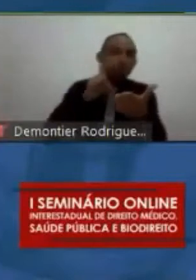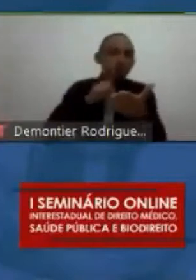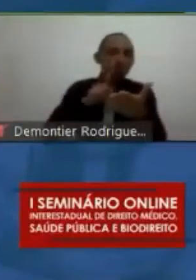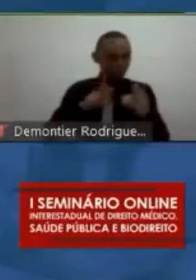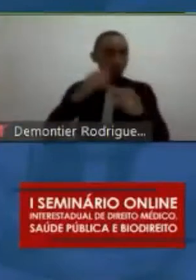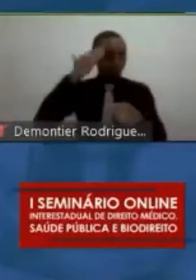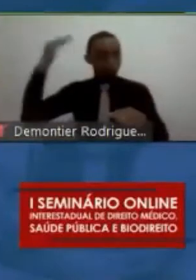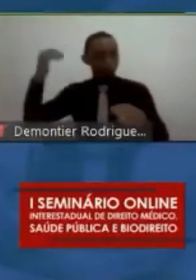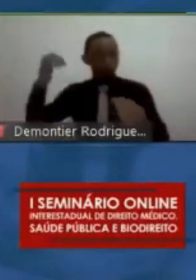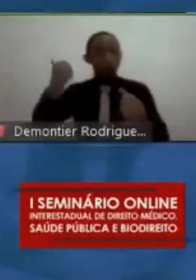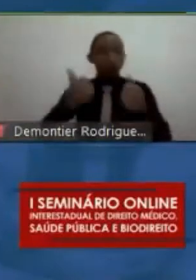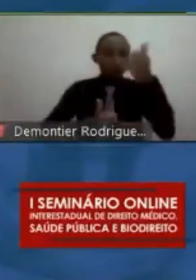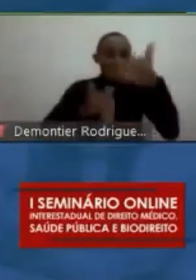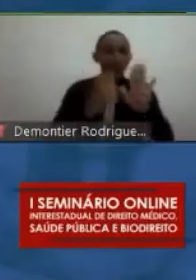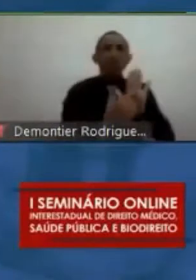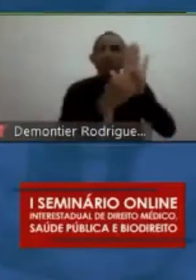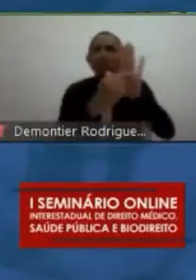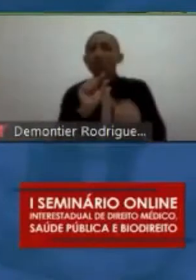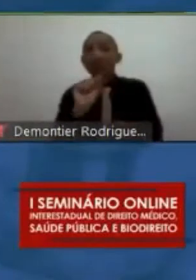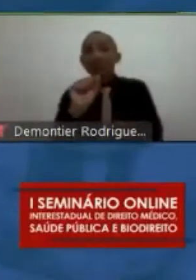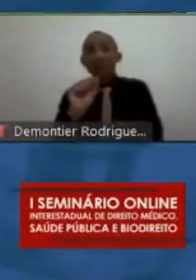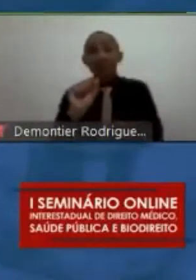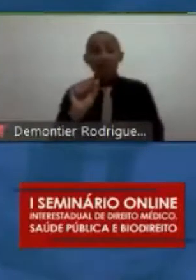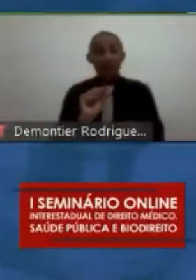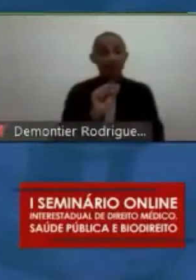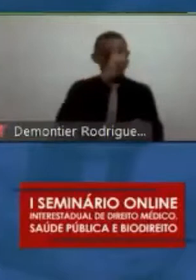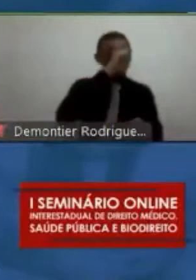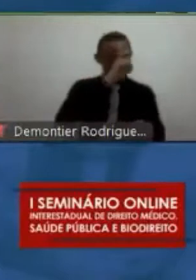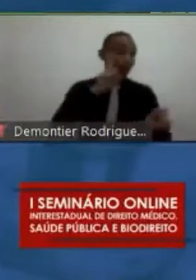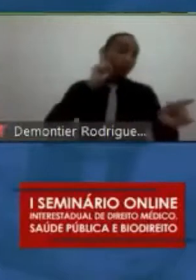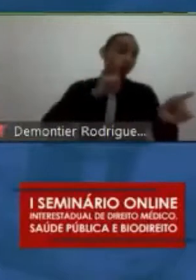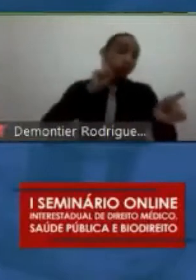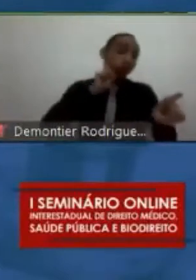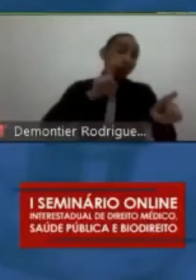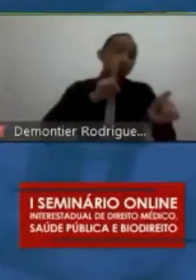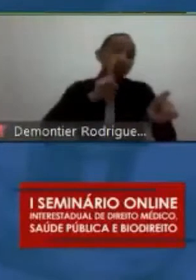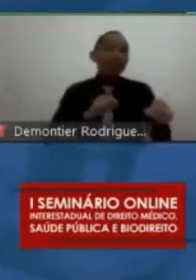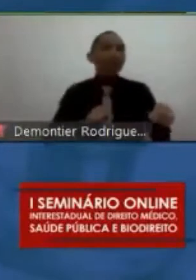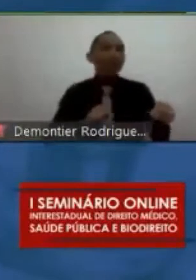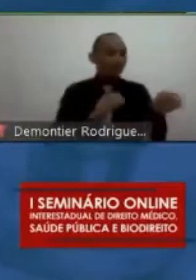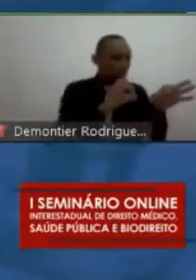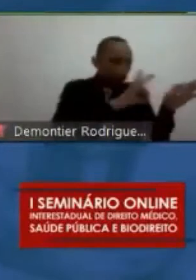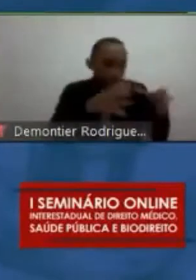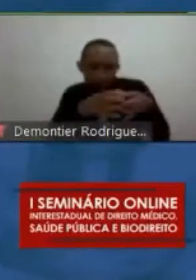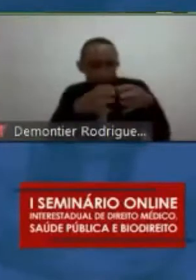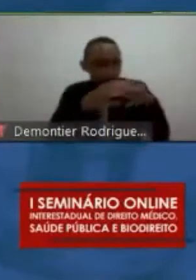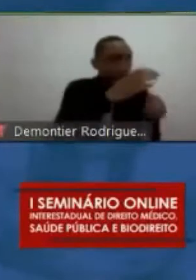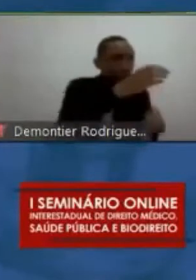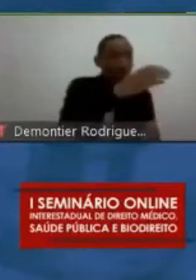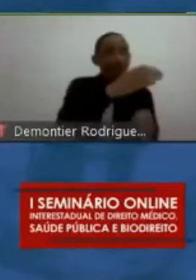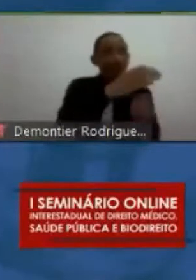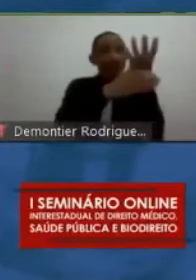a Nature, ela mostrou que, num hospital americano, quando eles implementaram